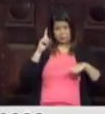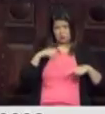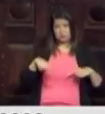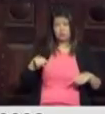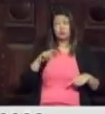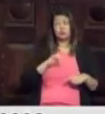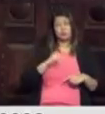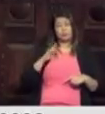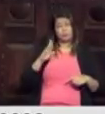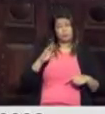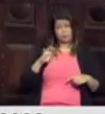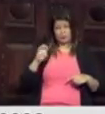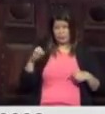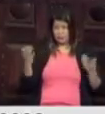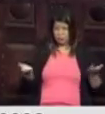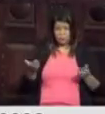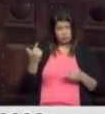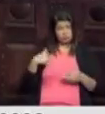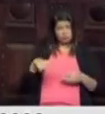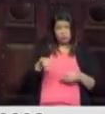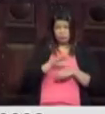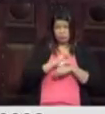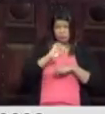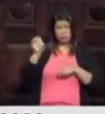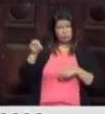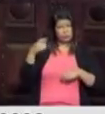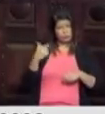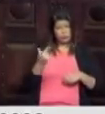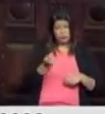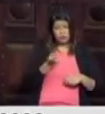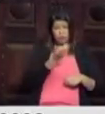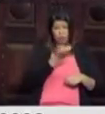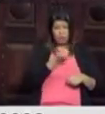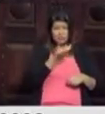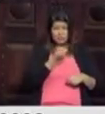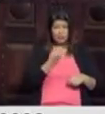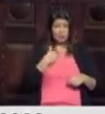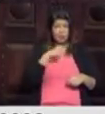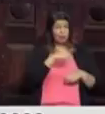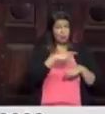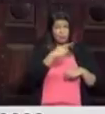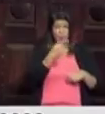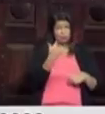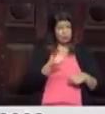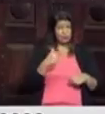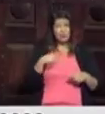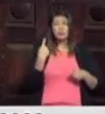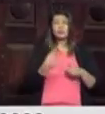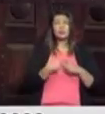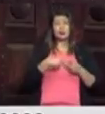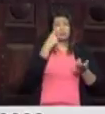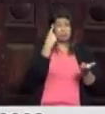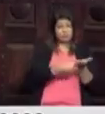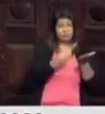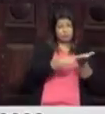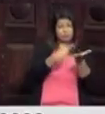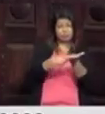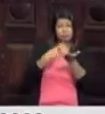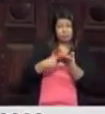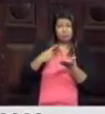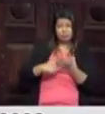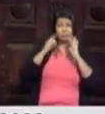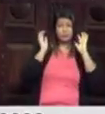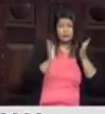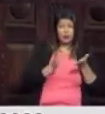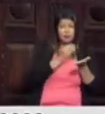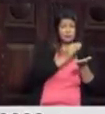o Estado não recebe nenhum centavo de royalties de petróleo, porque está tudo comprometido para pagar essas operações financeiras e